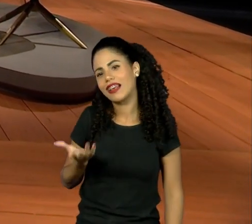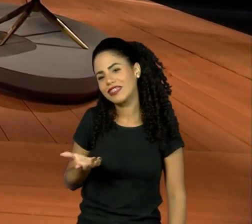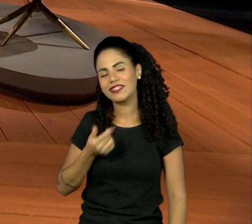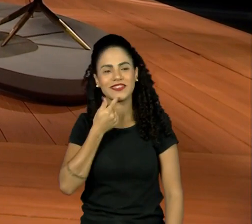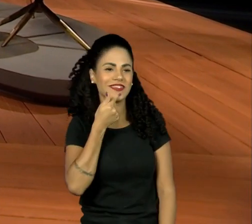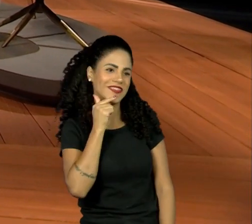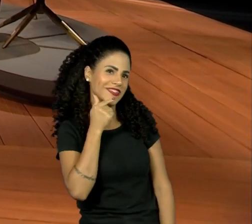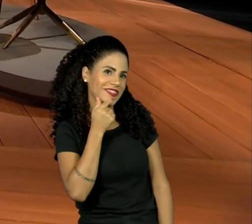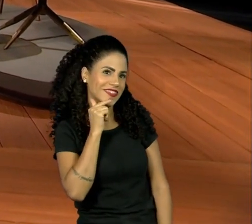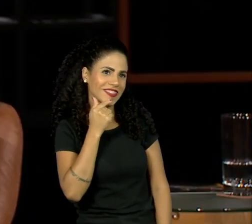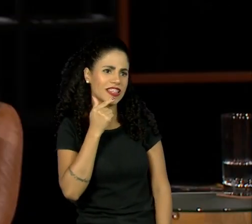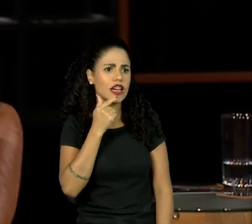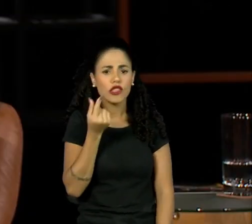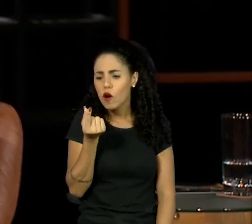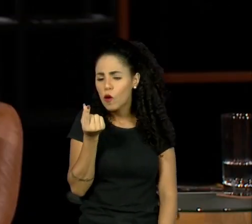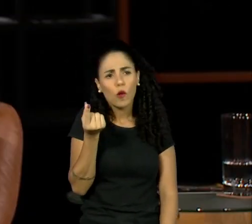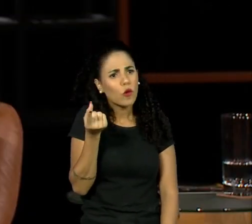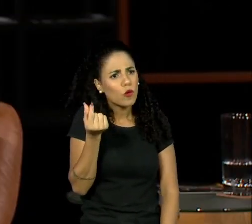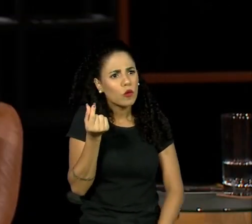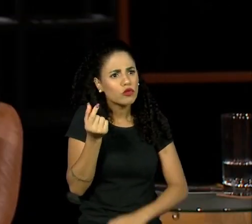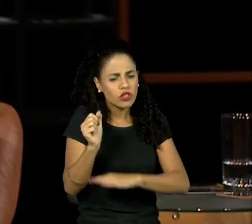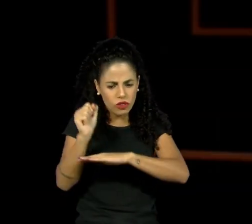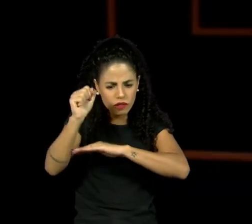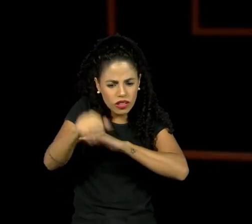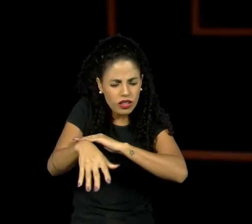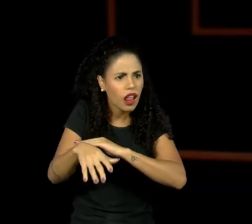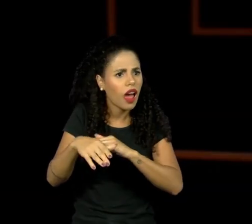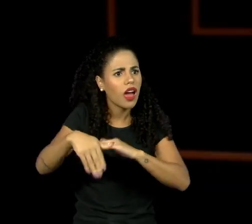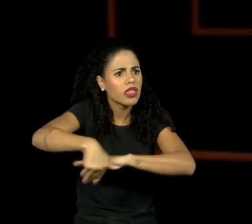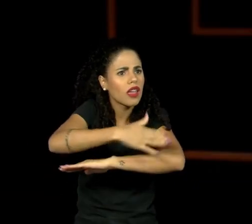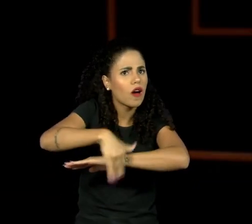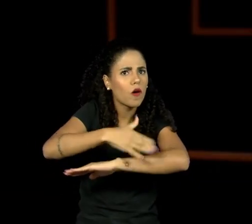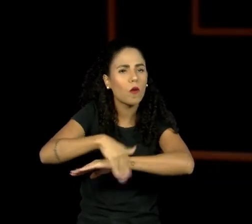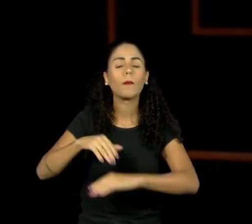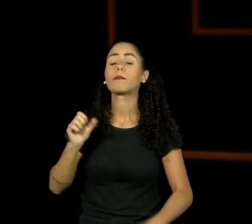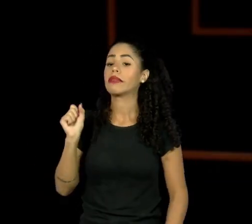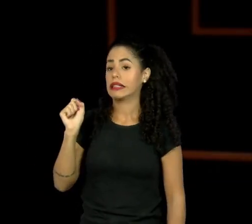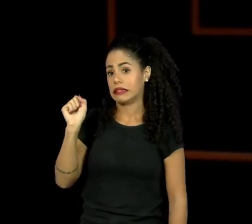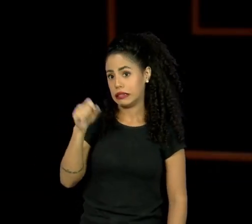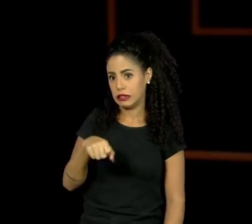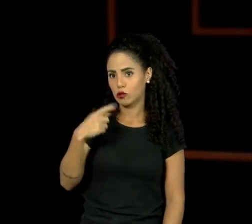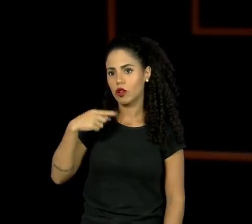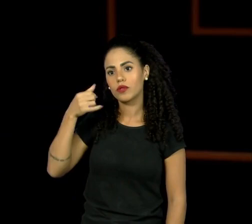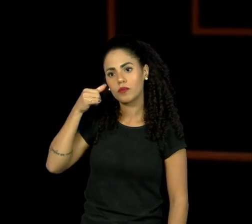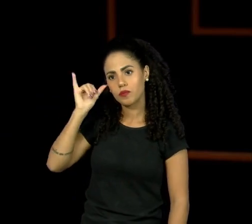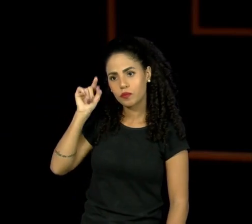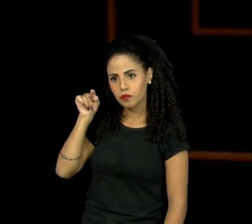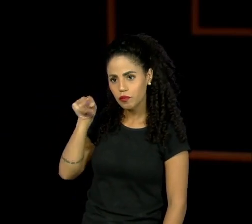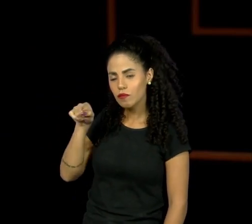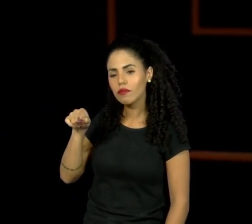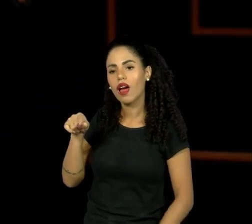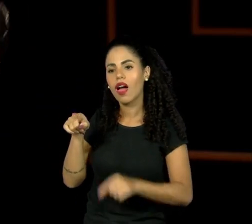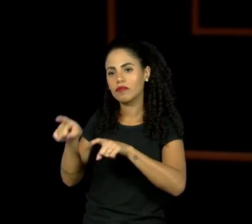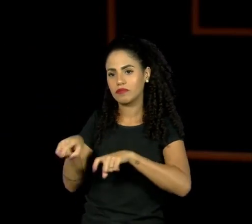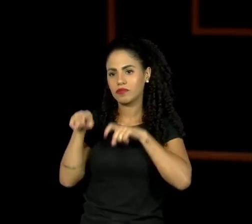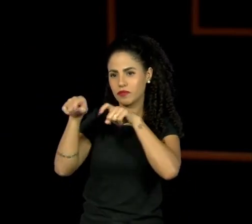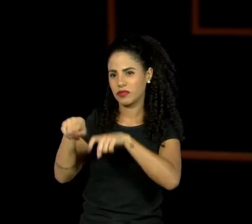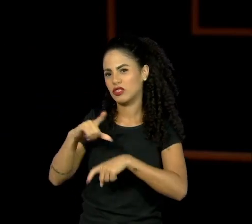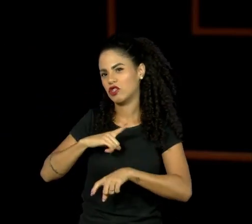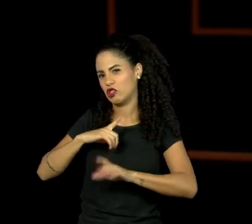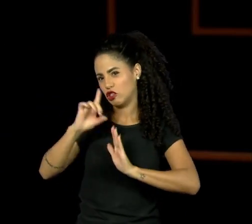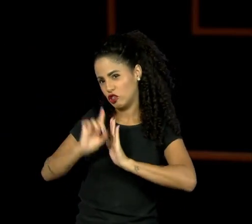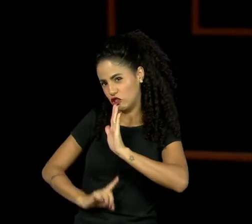Aliás, o dinheiro ficava num saco para todo mundo pegar? Quando a gente conseguiu ir para o sítio, a gente já estava com direitos autorais